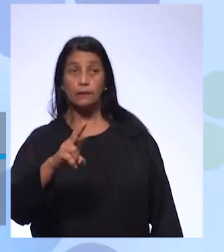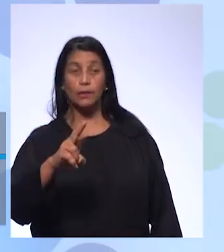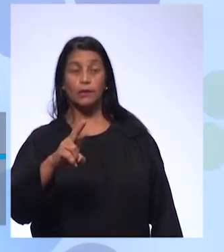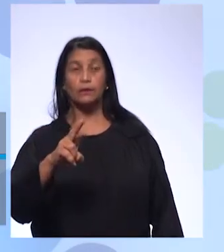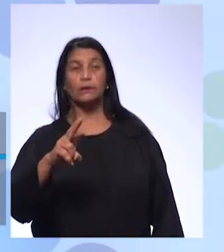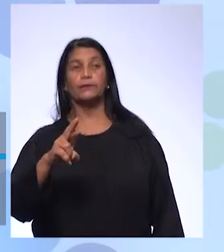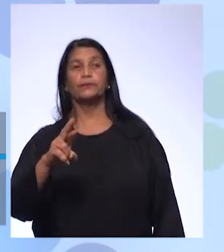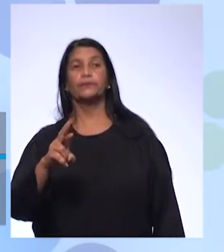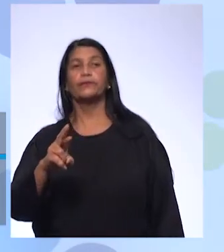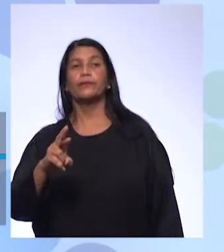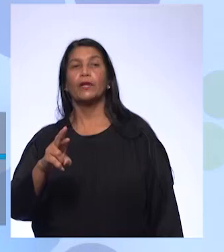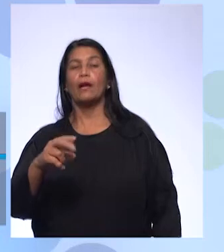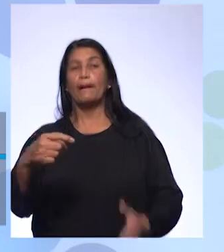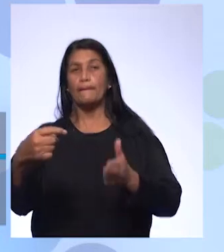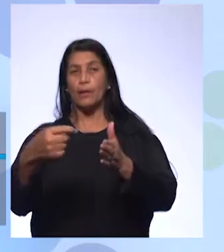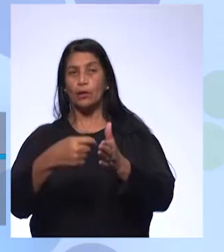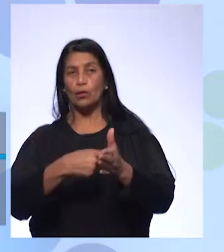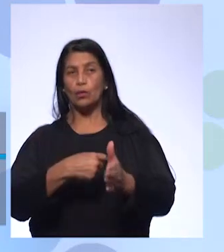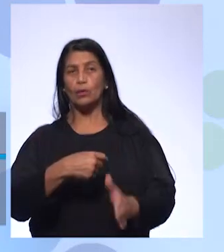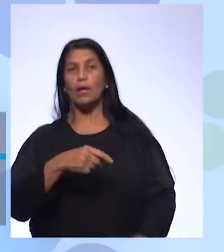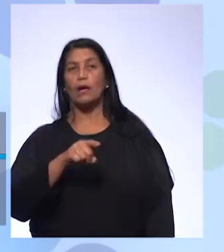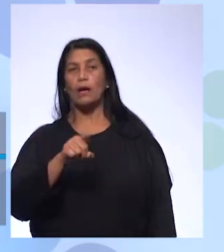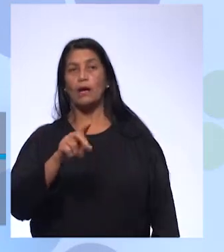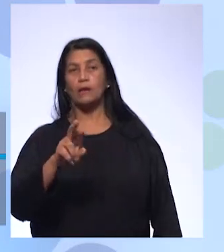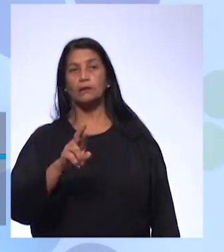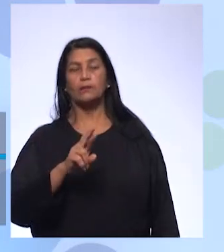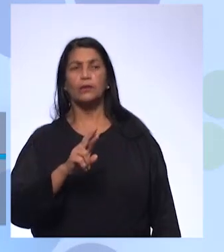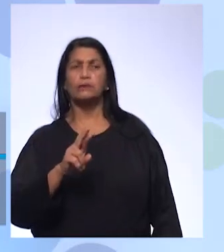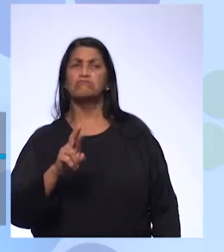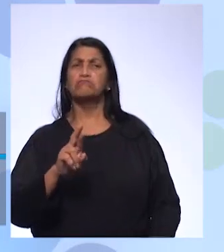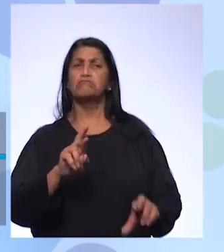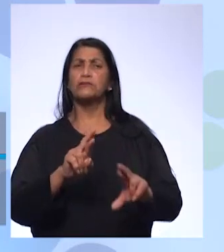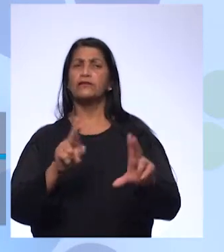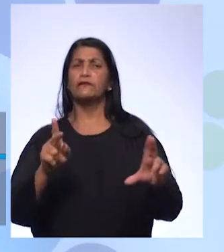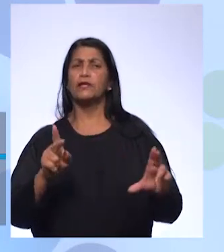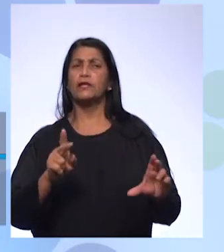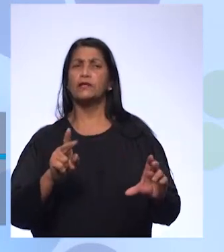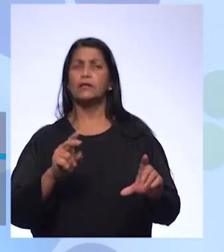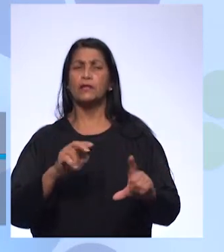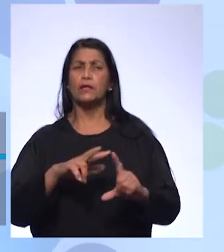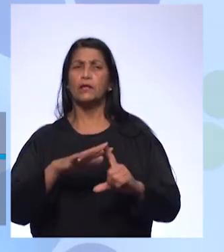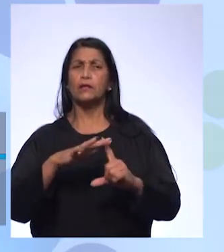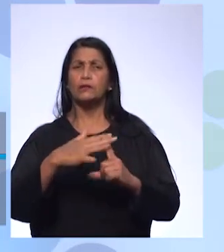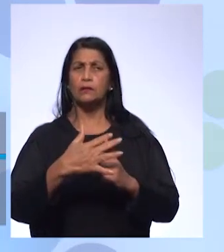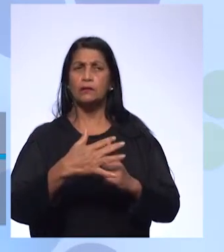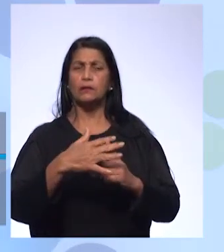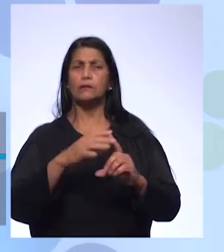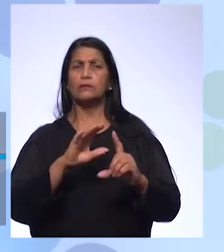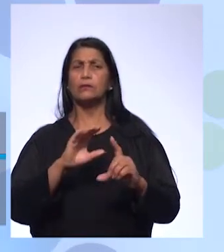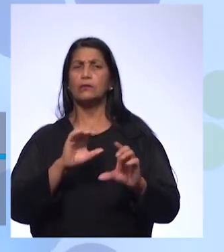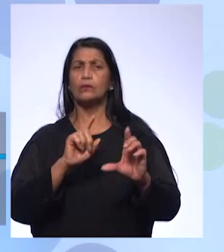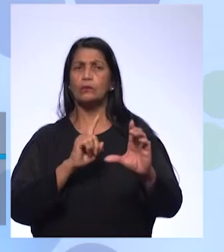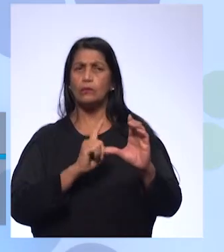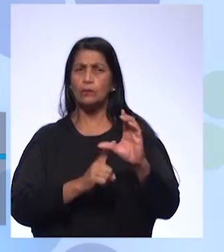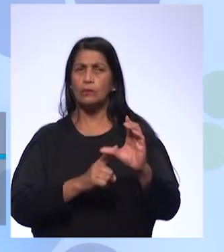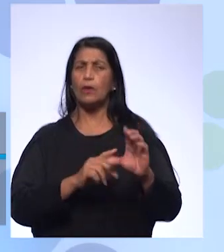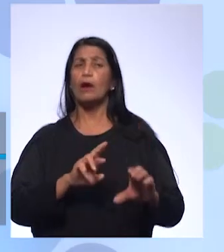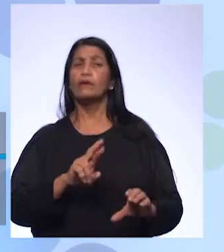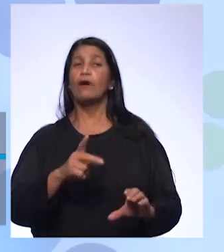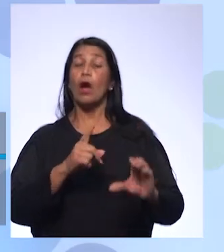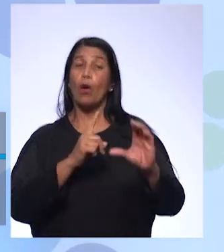é essa pergunta, né, o que ela pediu, a diferença entre socialismo e comunismo. A Rayane disse que o comunismo é o que vai